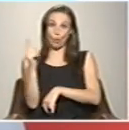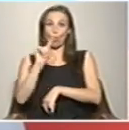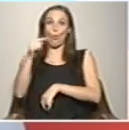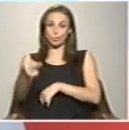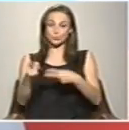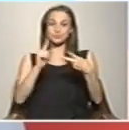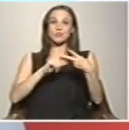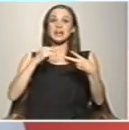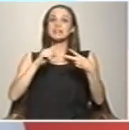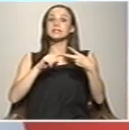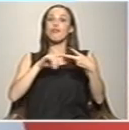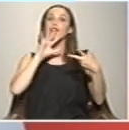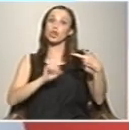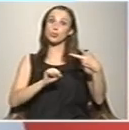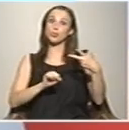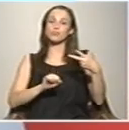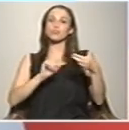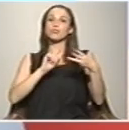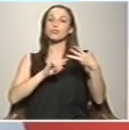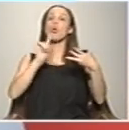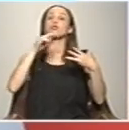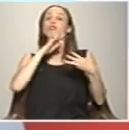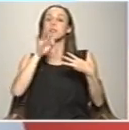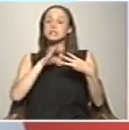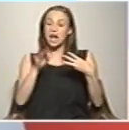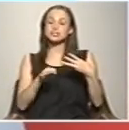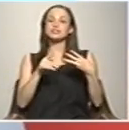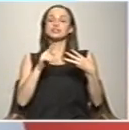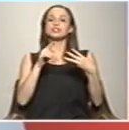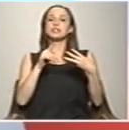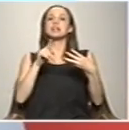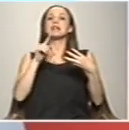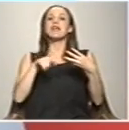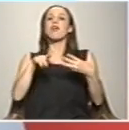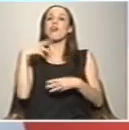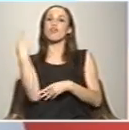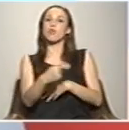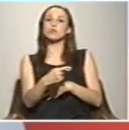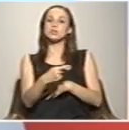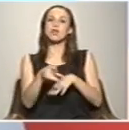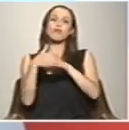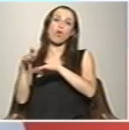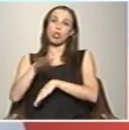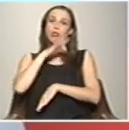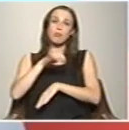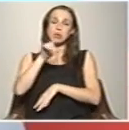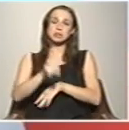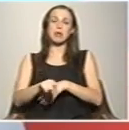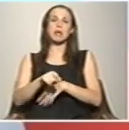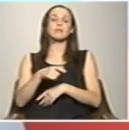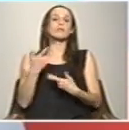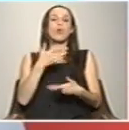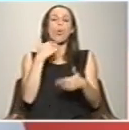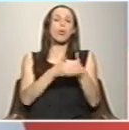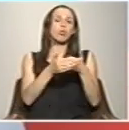os filhos e outros familiares e depois temos também outros tipos de violência fora da relação intrafamiliar. O idoso pode ser